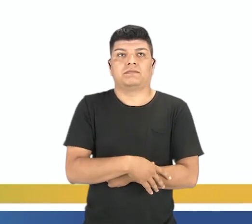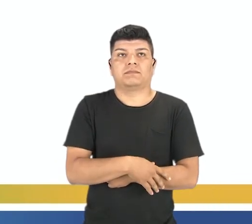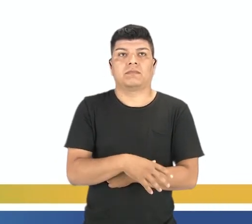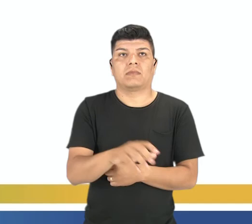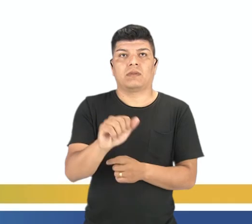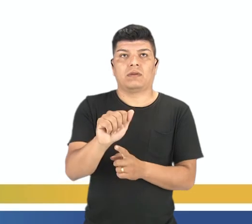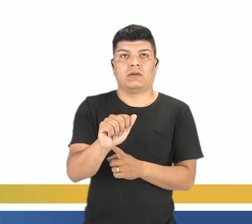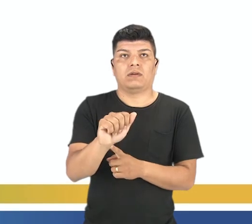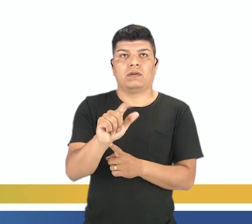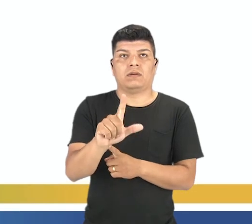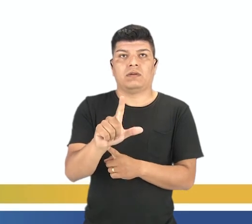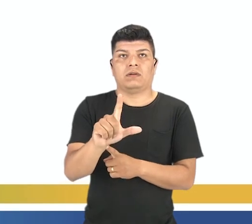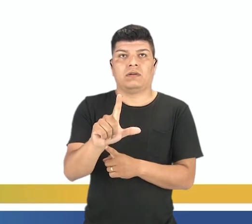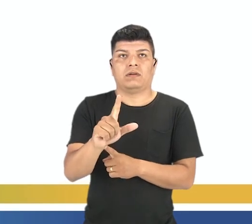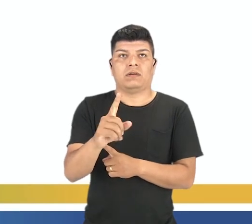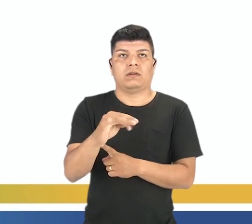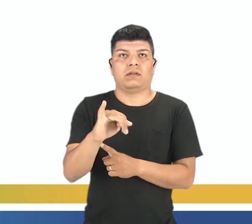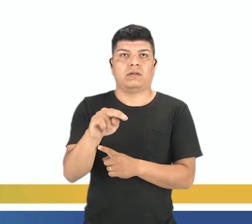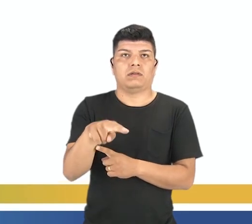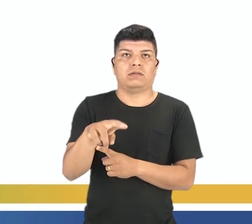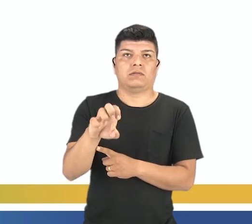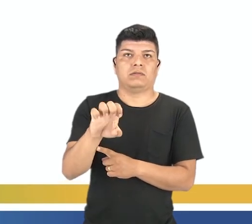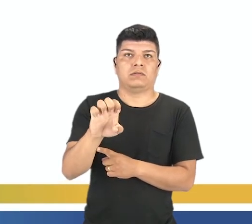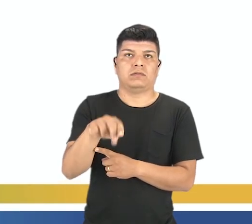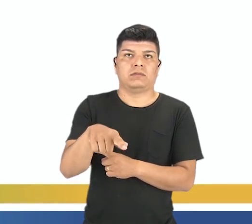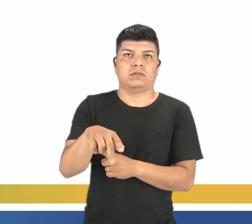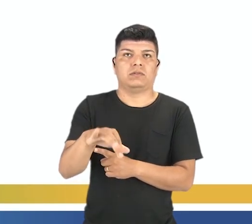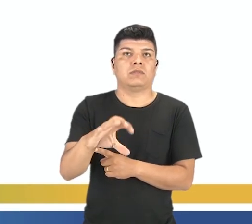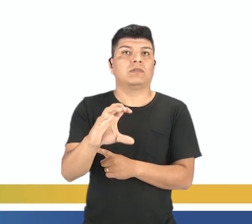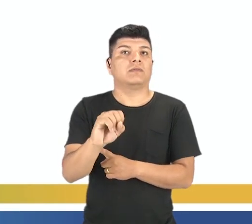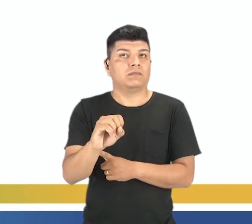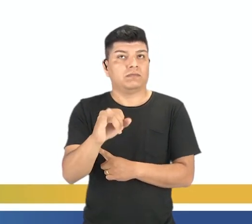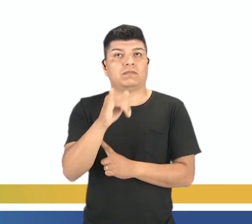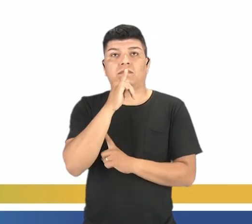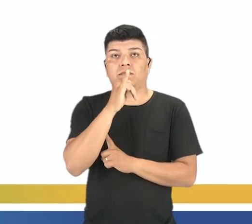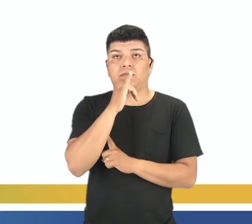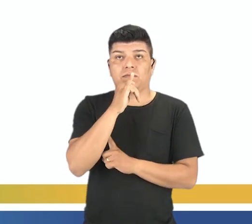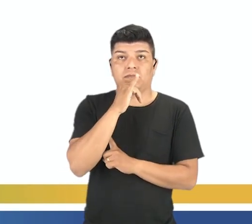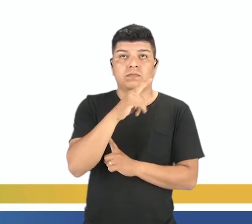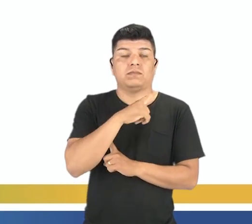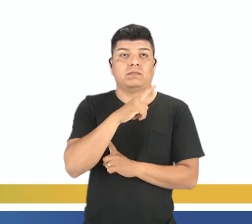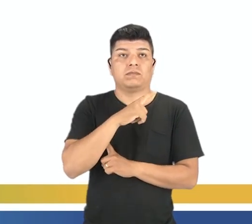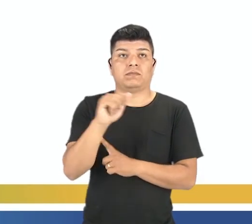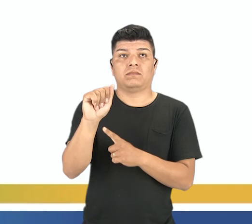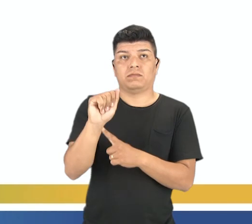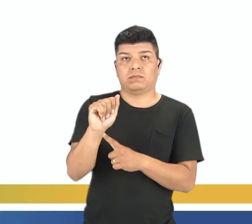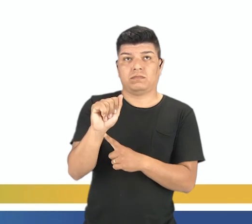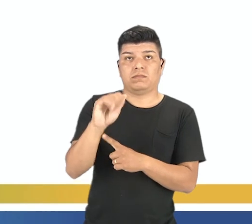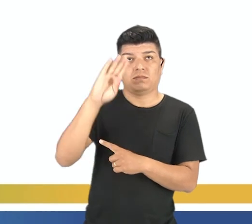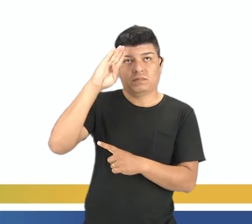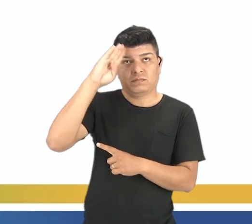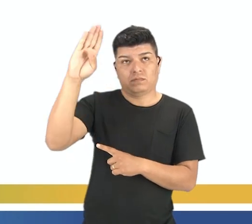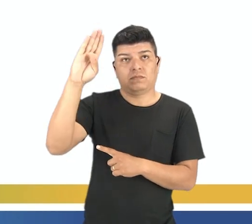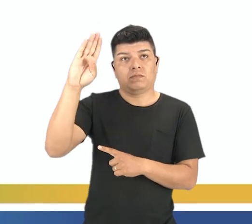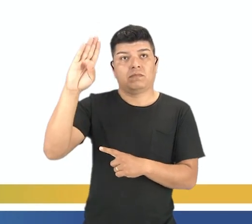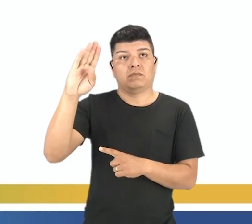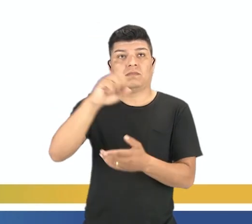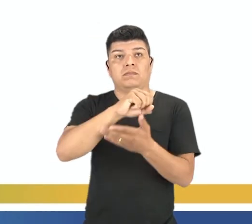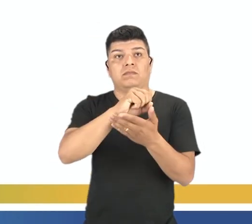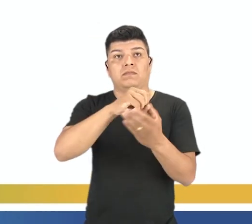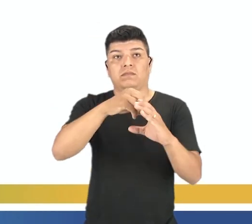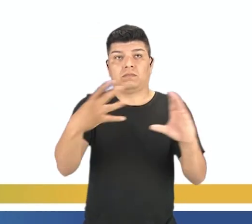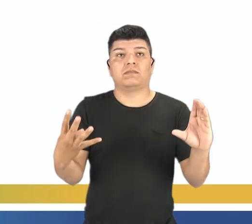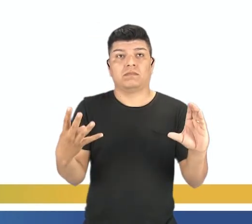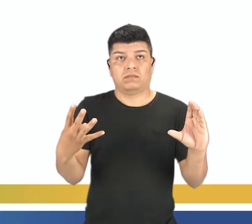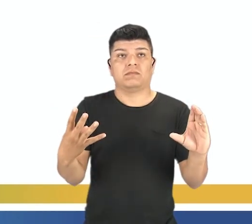aglutinogênios e aglutininas. O sangue do tipo A, por exemplo, possui o principal característico, vamos ver, para nós